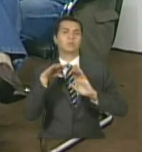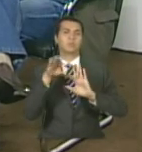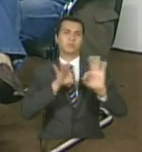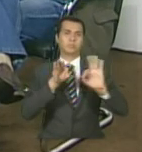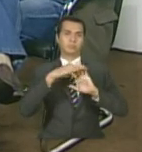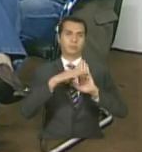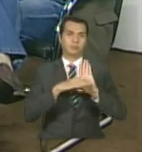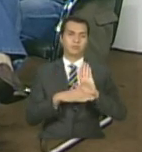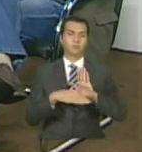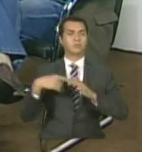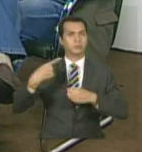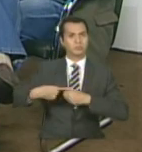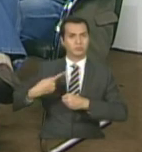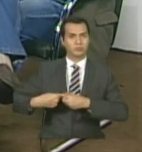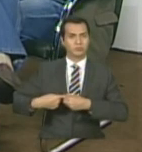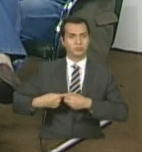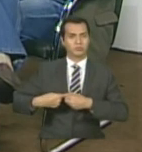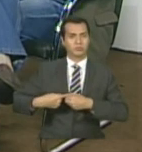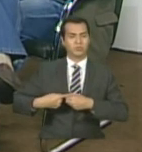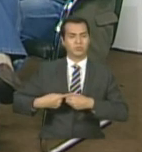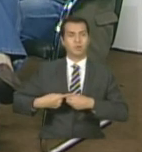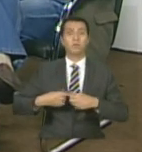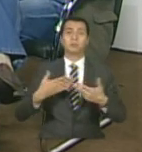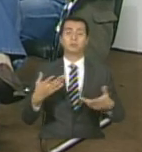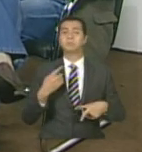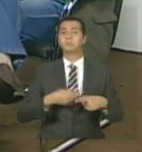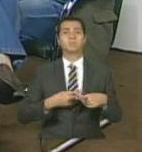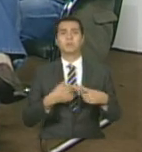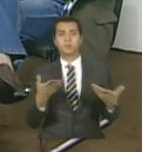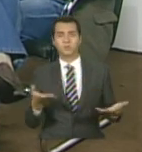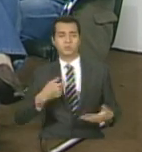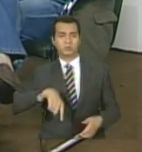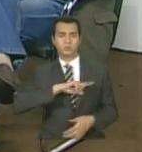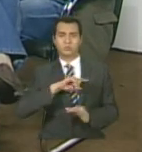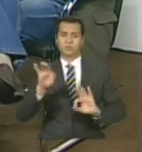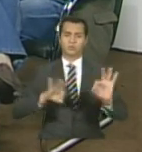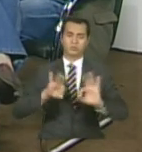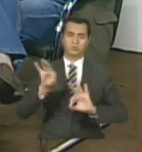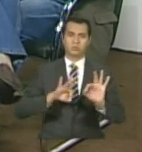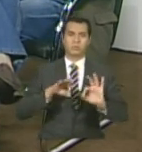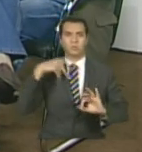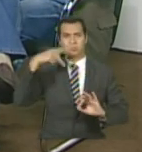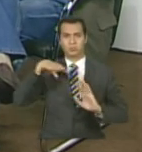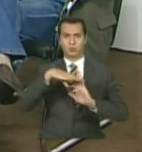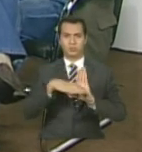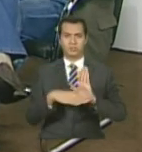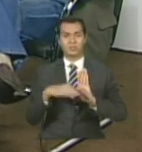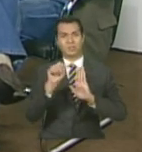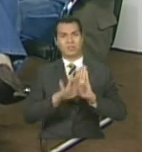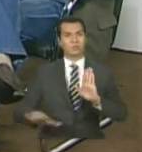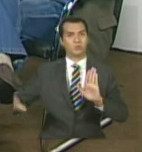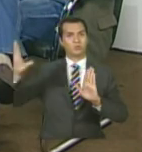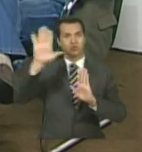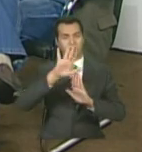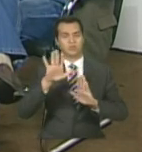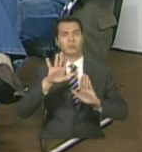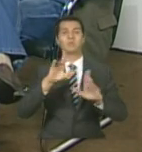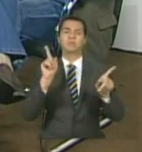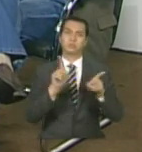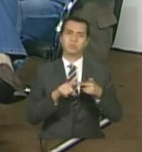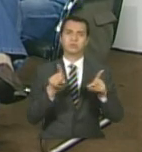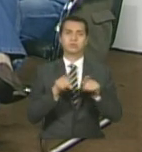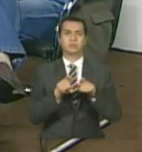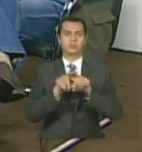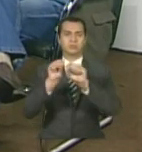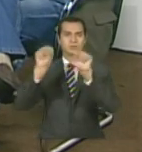razão de ser, porque nós estamos construindo a Política Nacional de Segurança Alimentar Nacional, assim como o Sistema Nacional de Segurança Alimentar